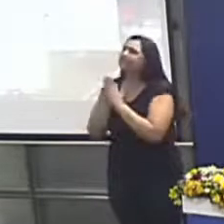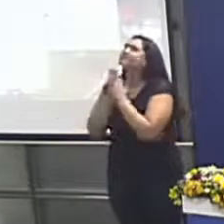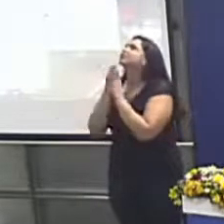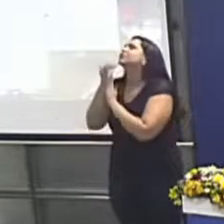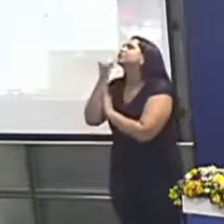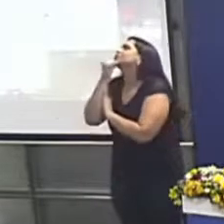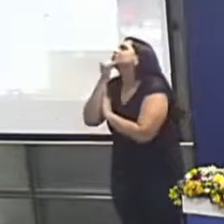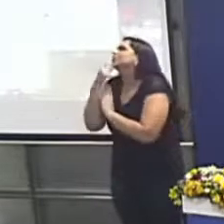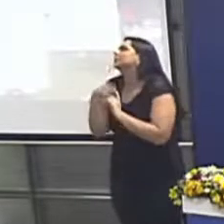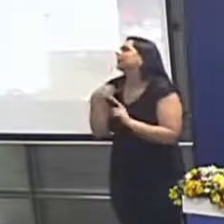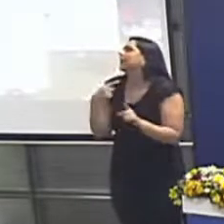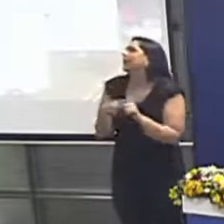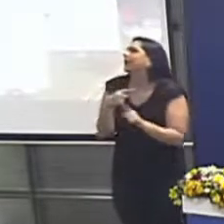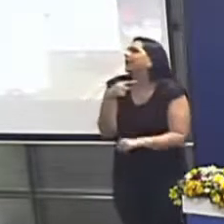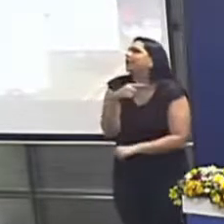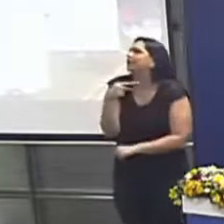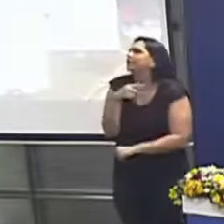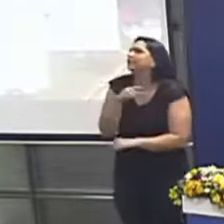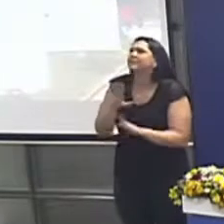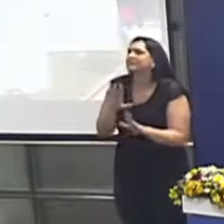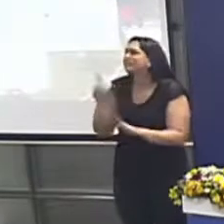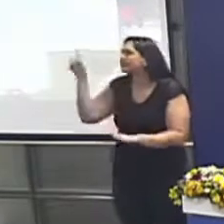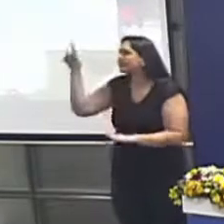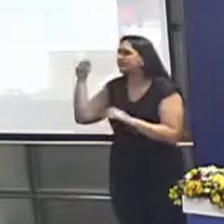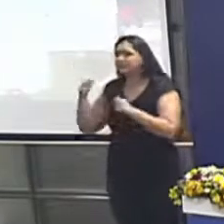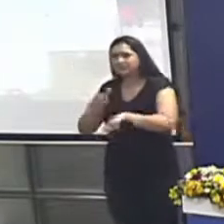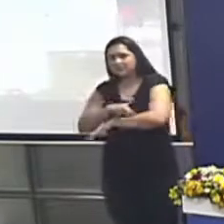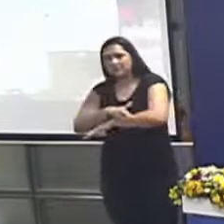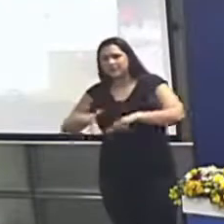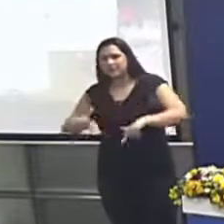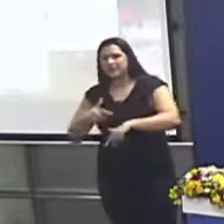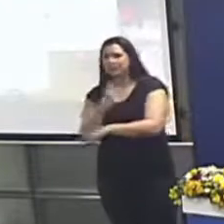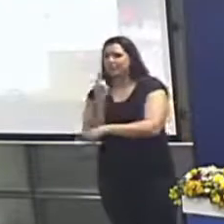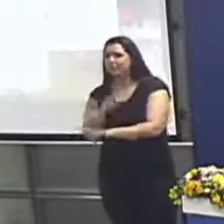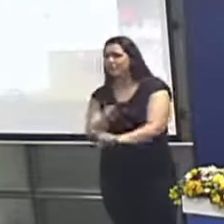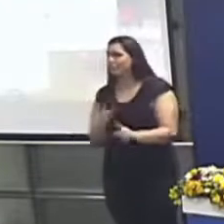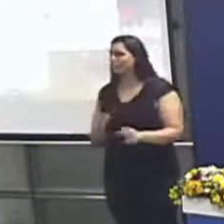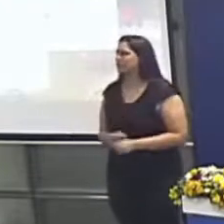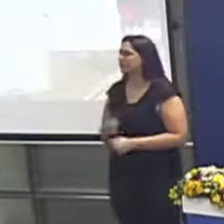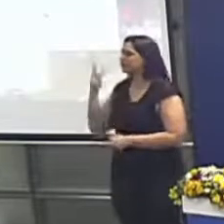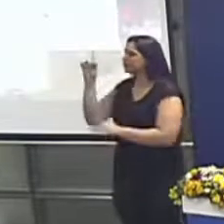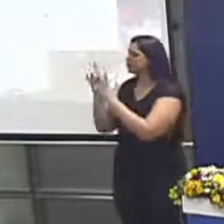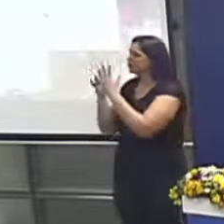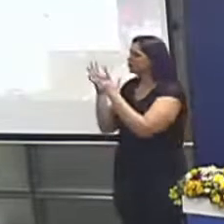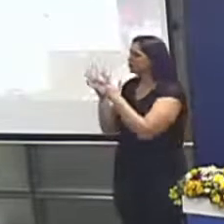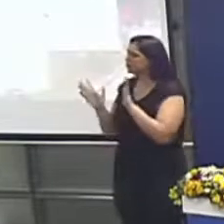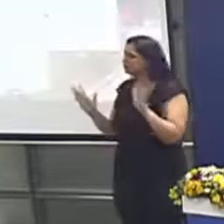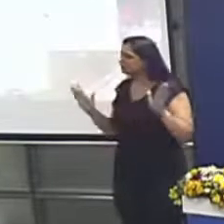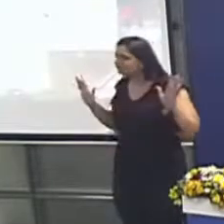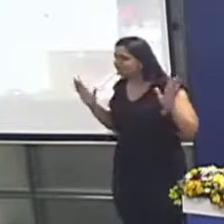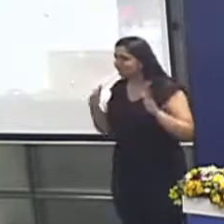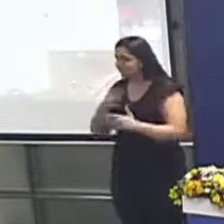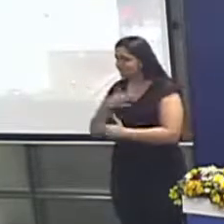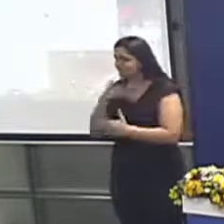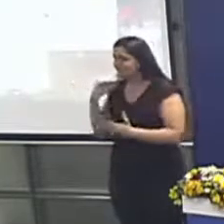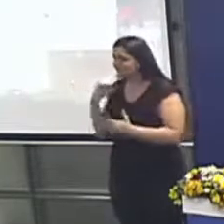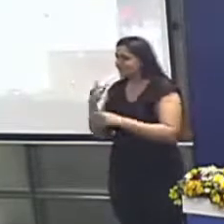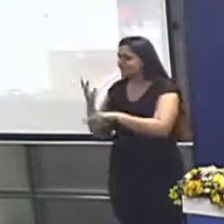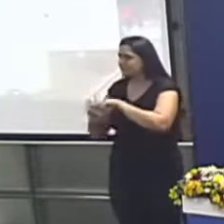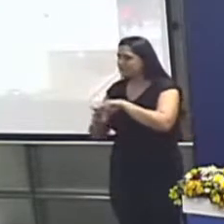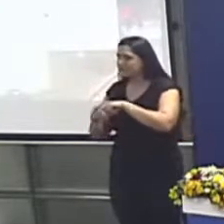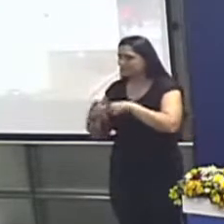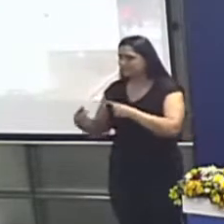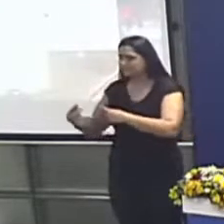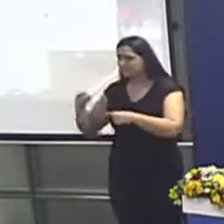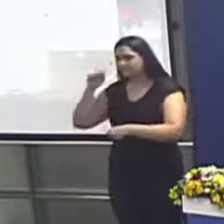desculpe o pessimismo, mas dá uma visão para dar um basta no racismo. Em nome do seu filho que morreu crucificado, preso,